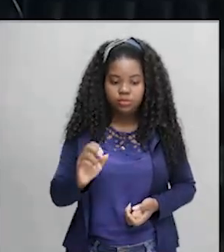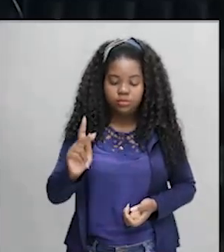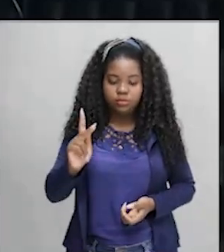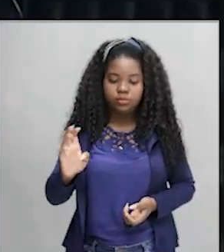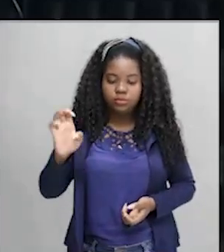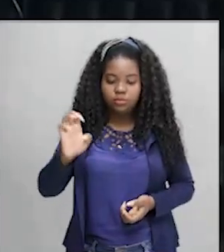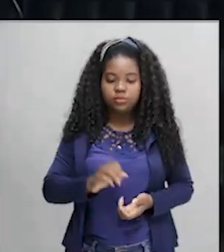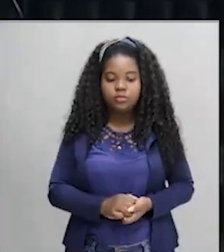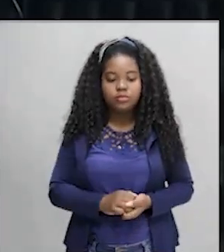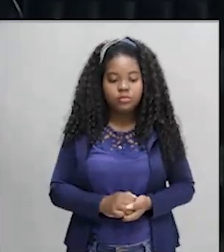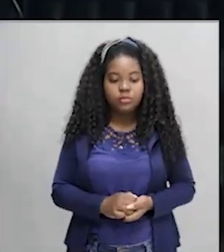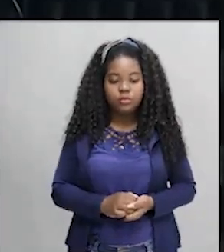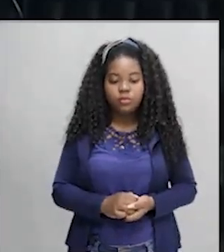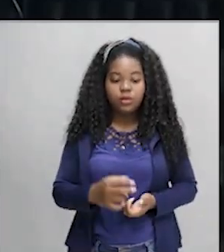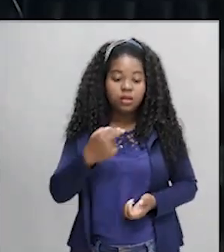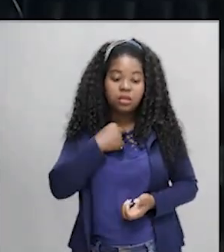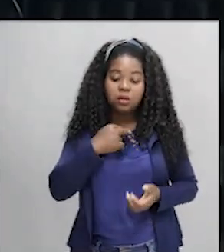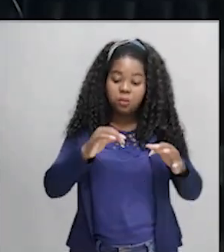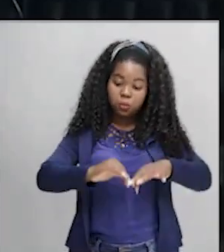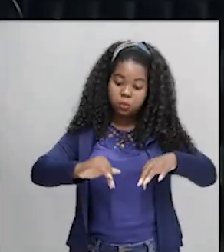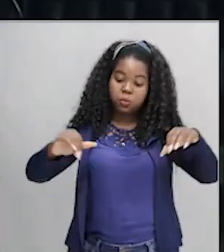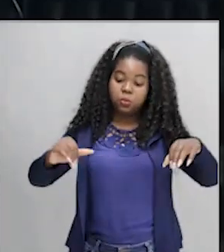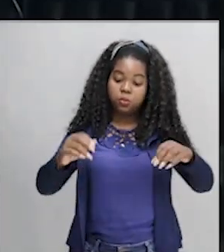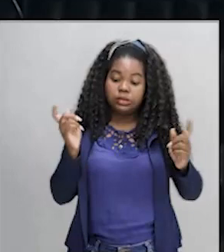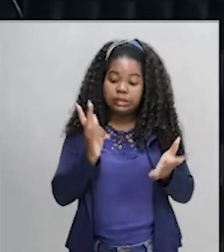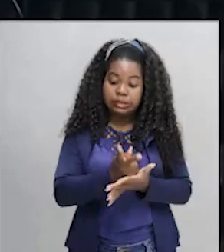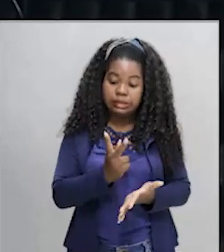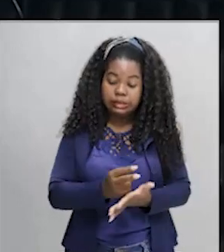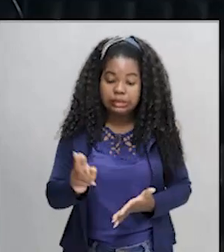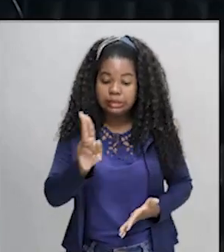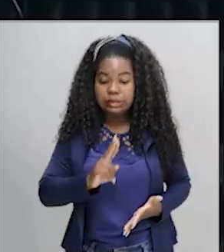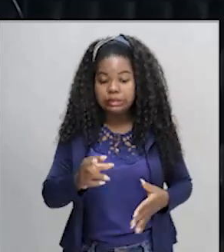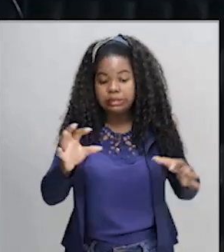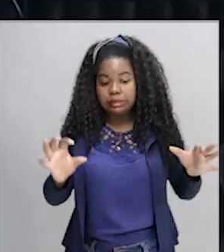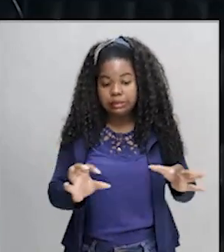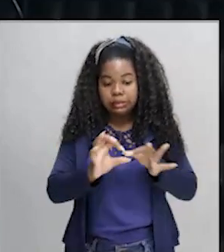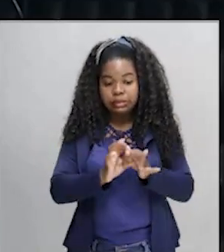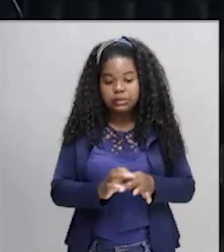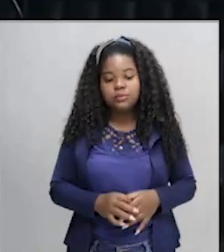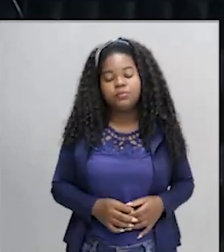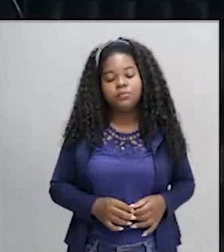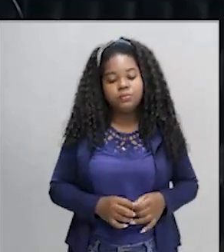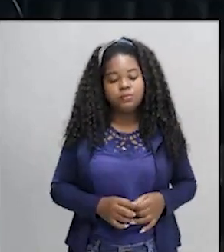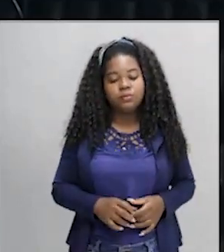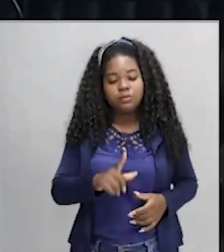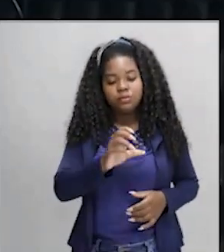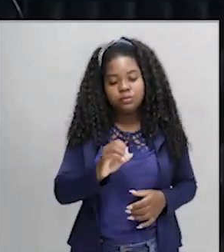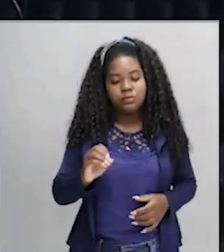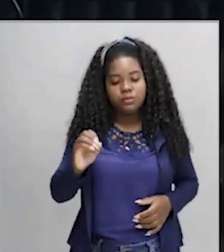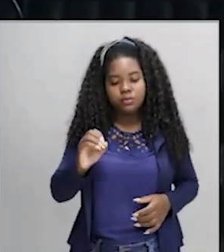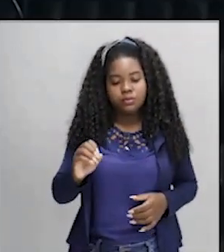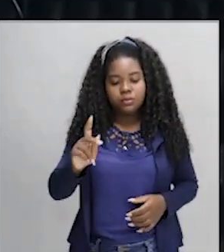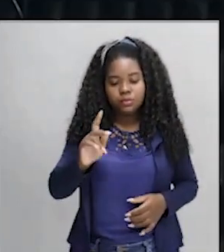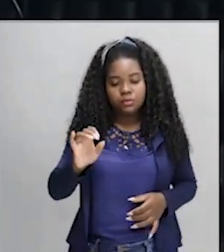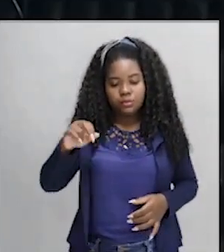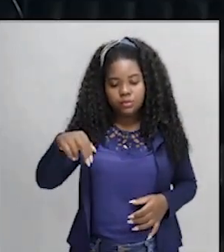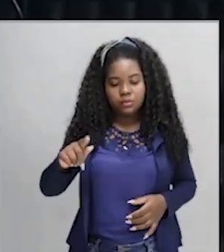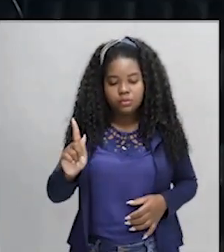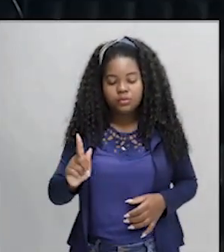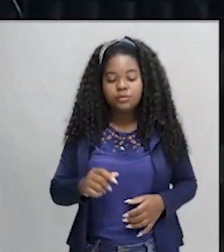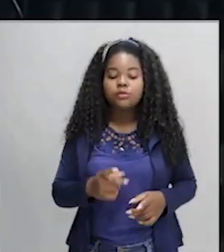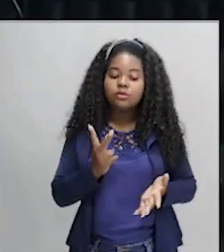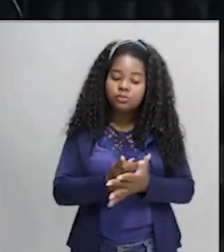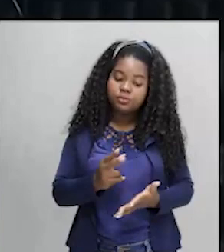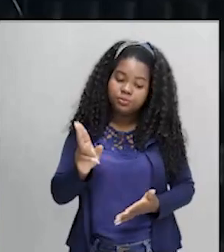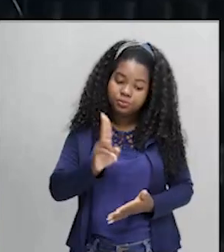sempre inseparável, eles são sempre usados juntos. O verbo looking for também é sempre usado junto. O